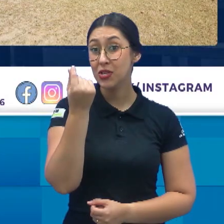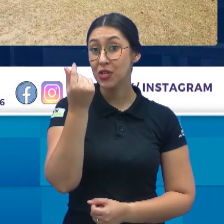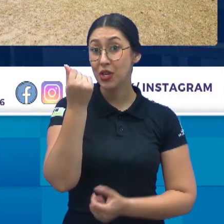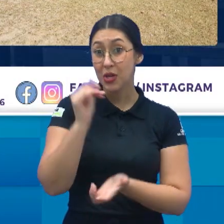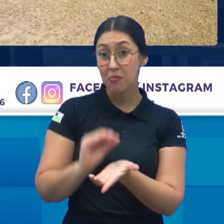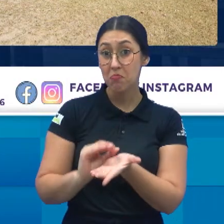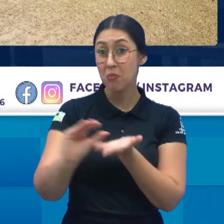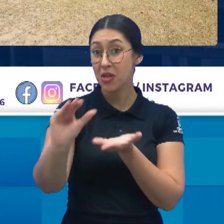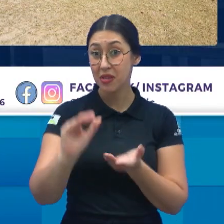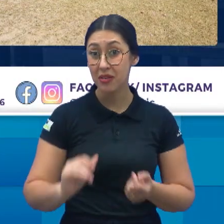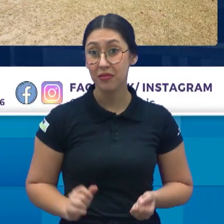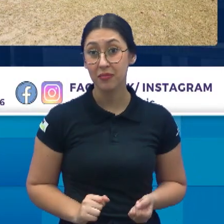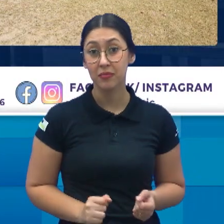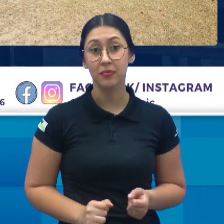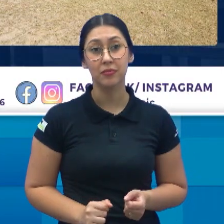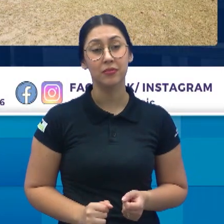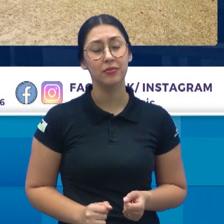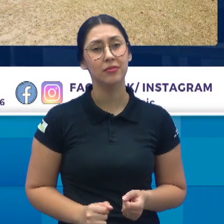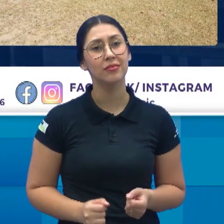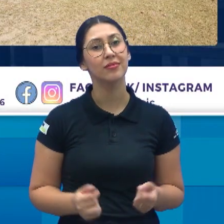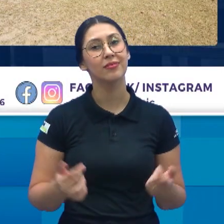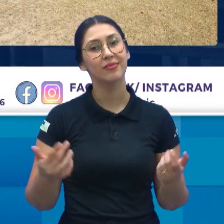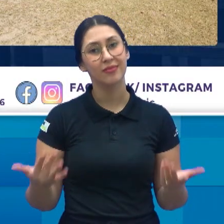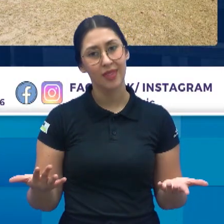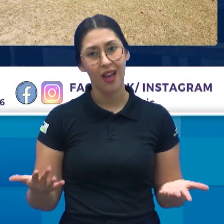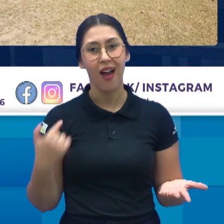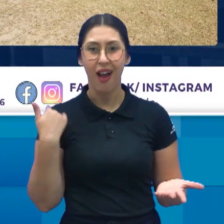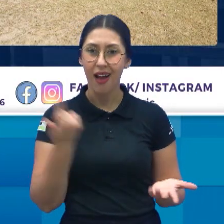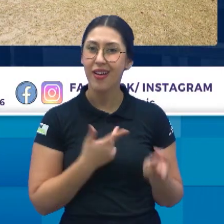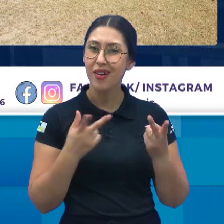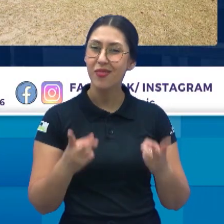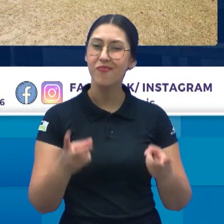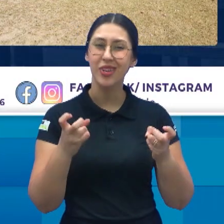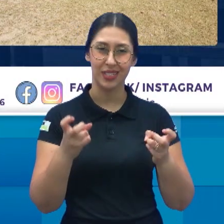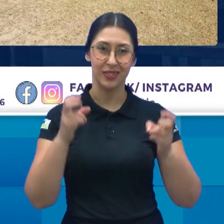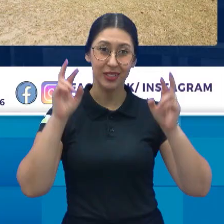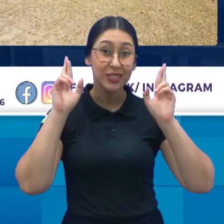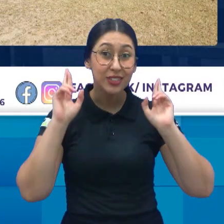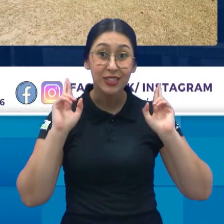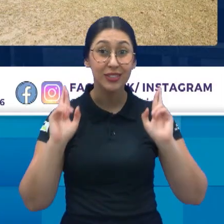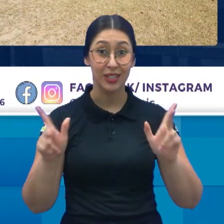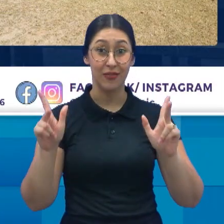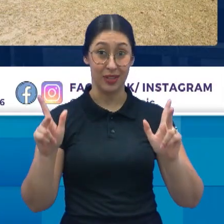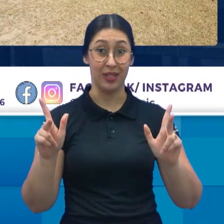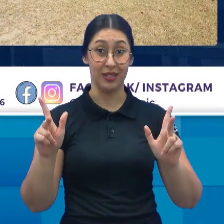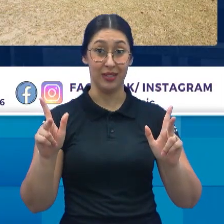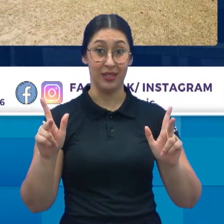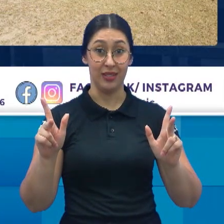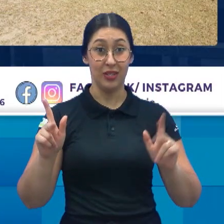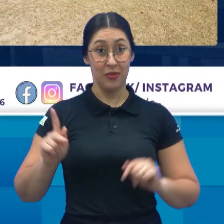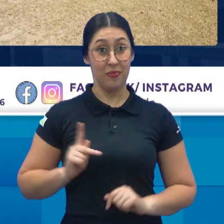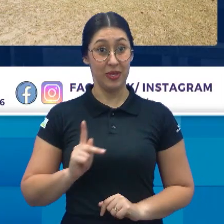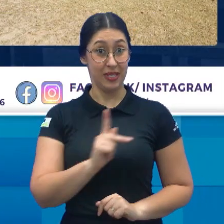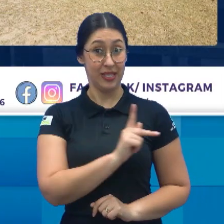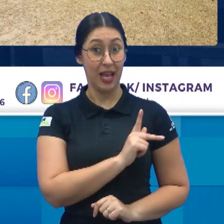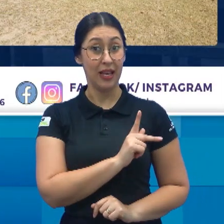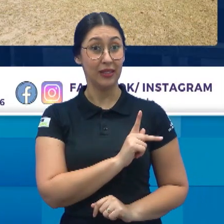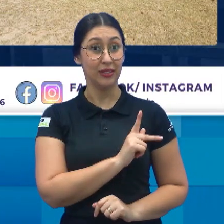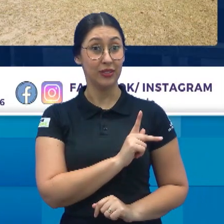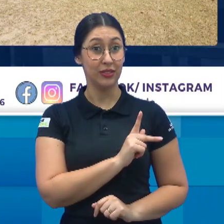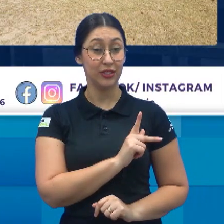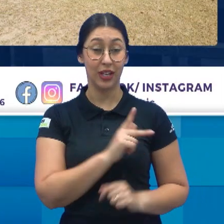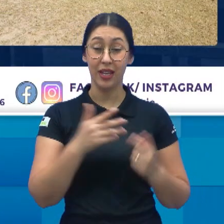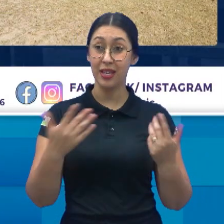faria. Gente, nessas horas, você vê a diferença da grandeza de um presidente com a pequenez de um prefeito.